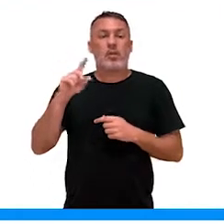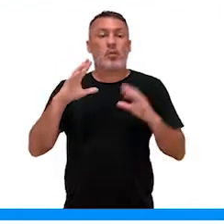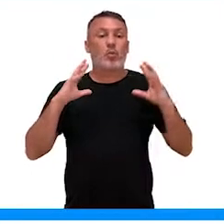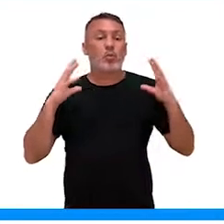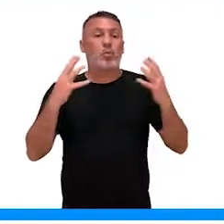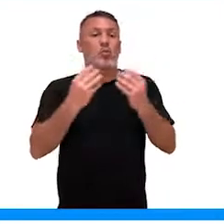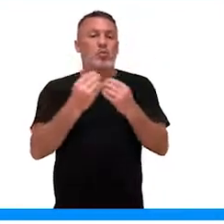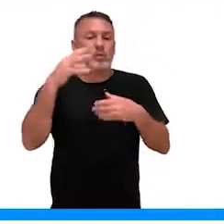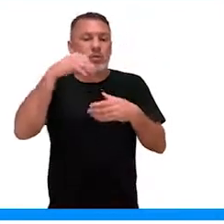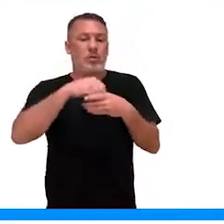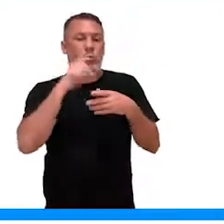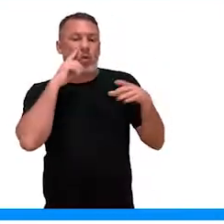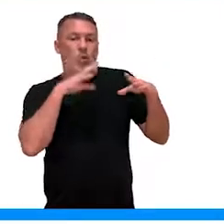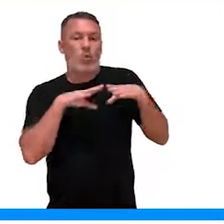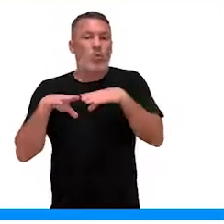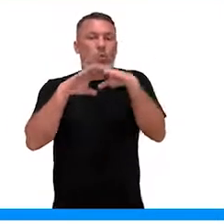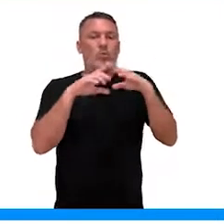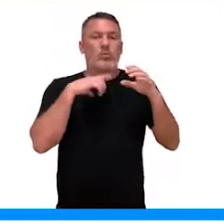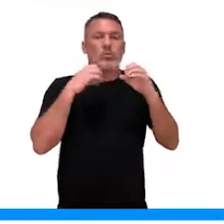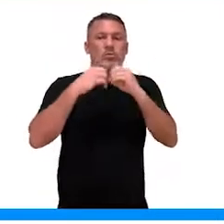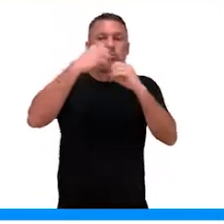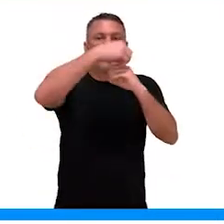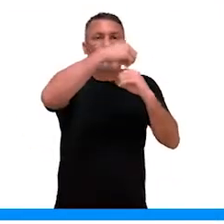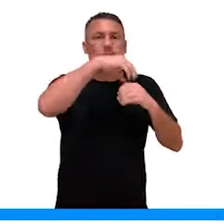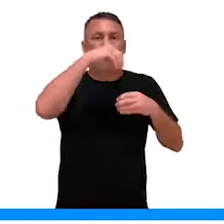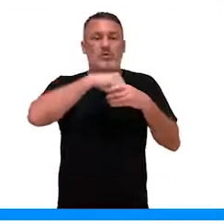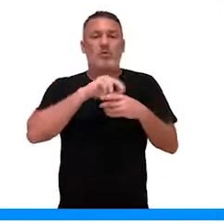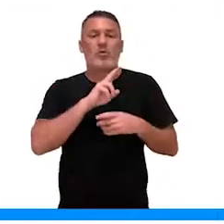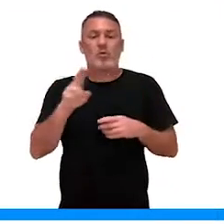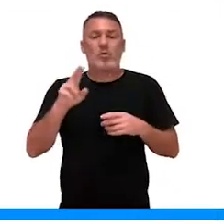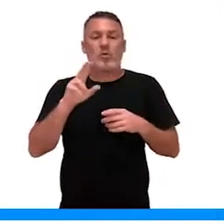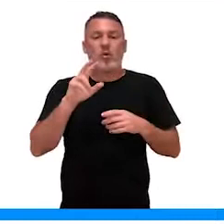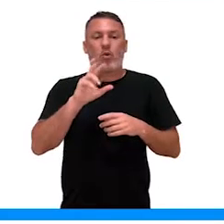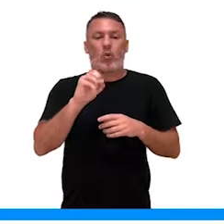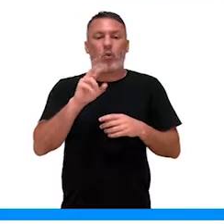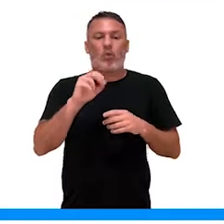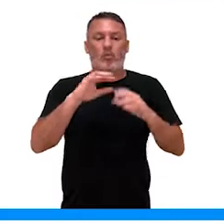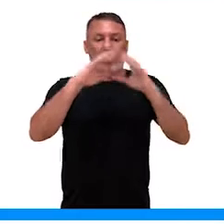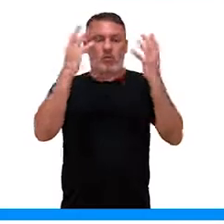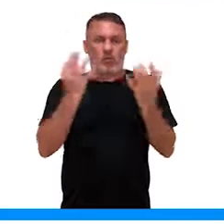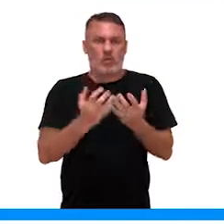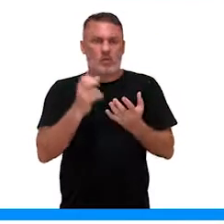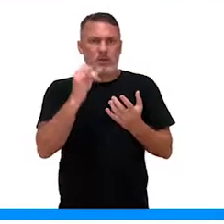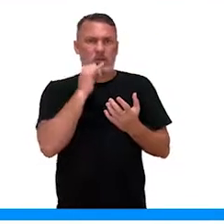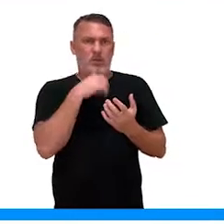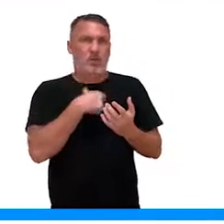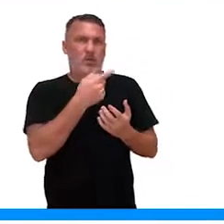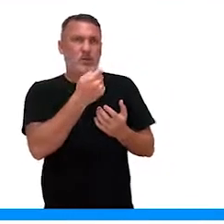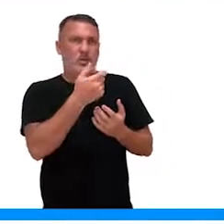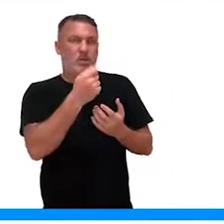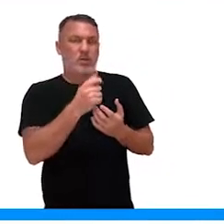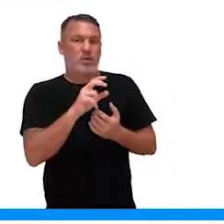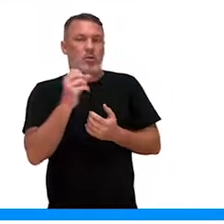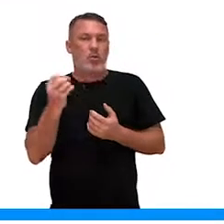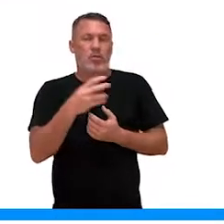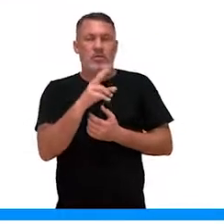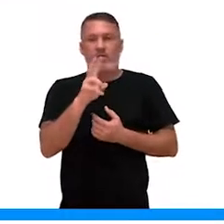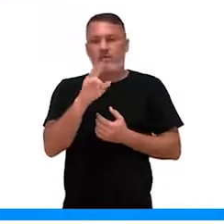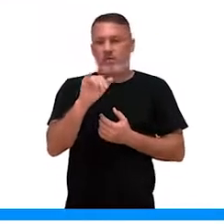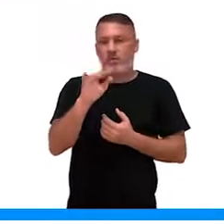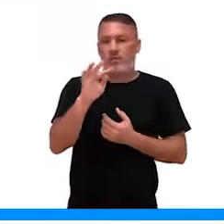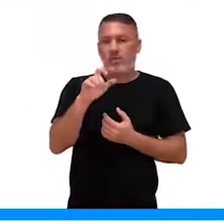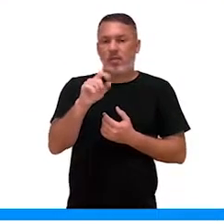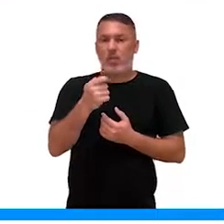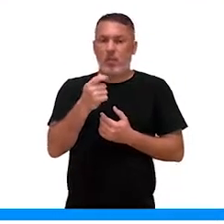de maneira igual nos ovos oligolécitos. Galera, se tem pouco vitelo distribuído de maneira igual,